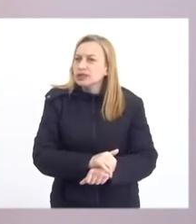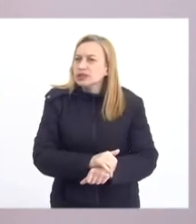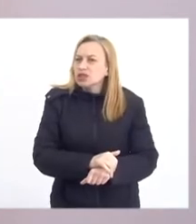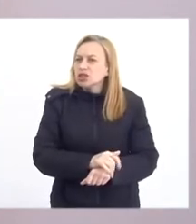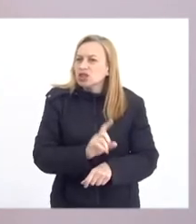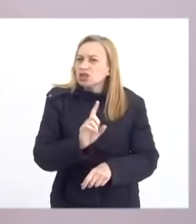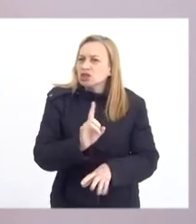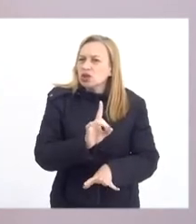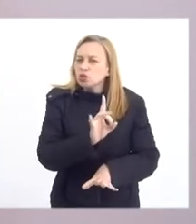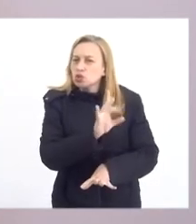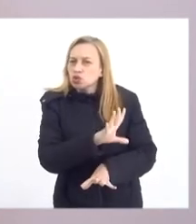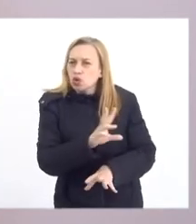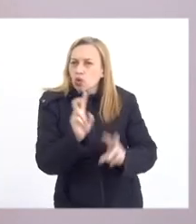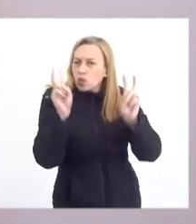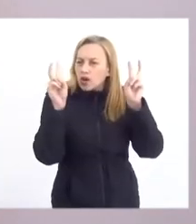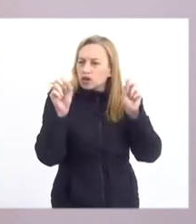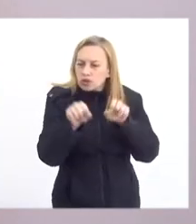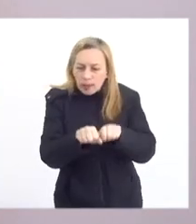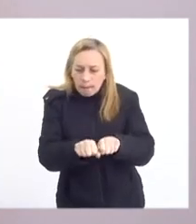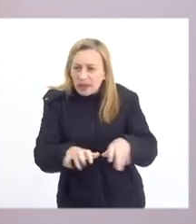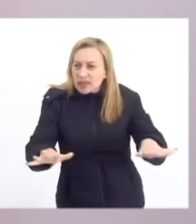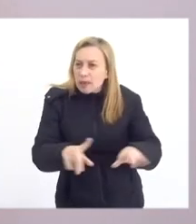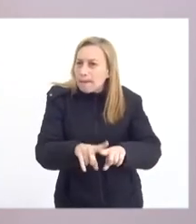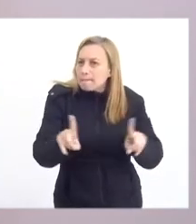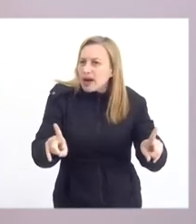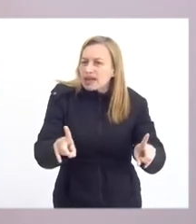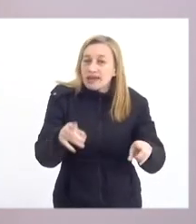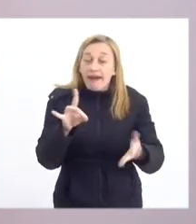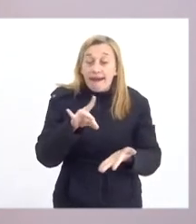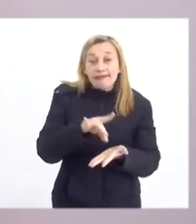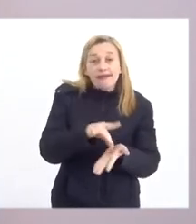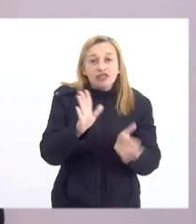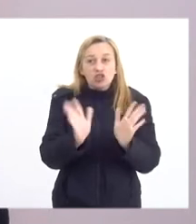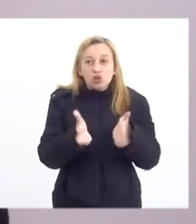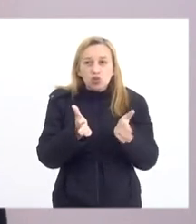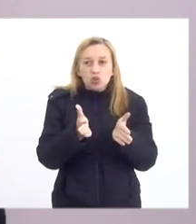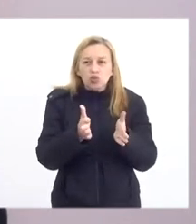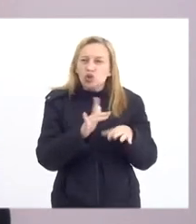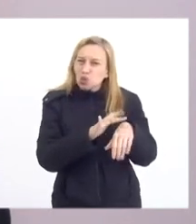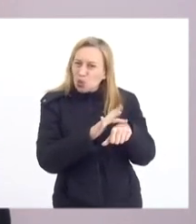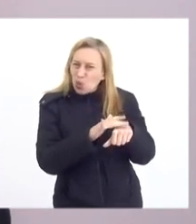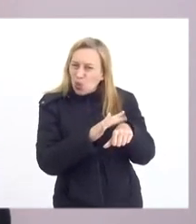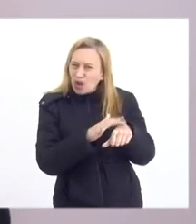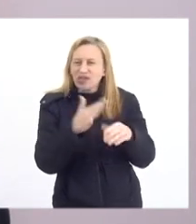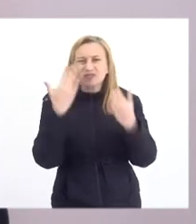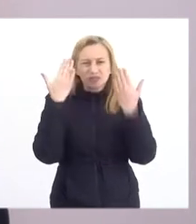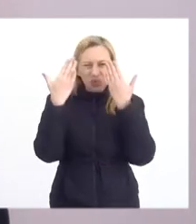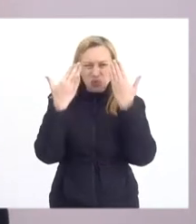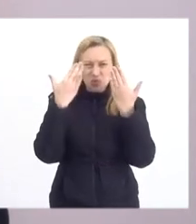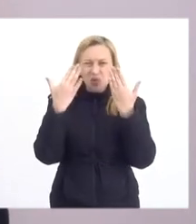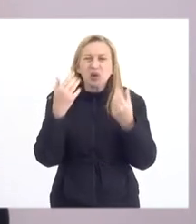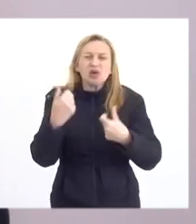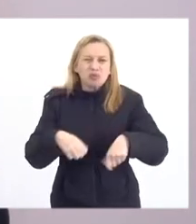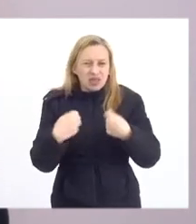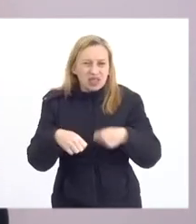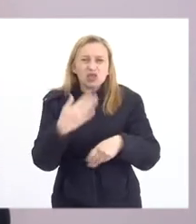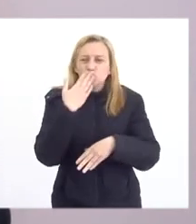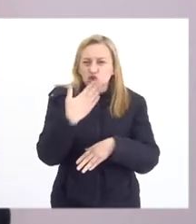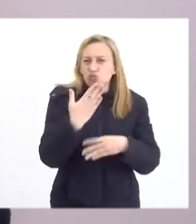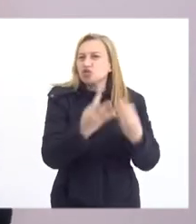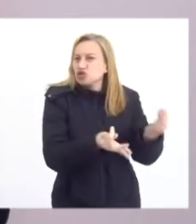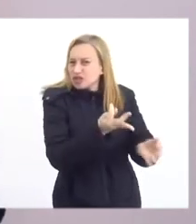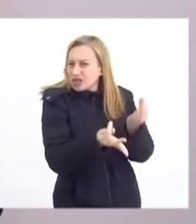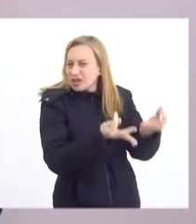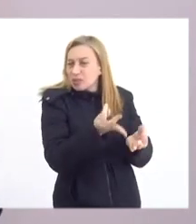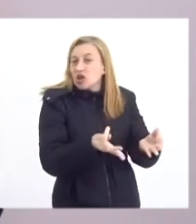não só por conta da questão pandêmica, mas uma questão da realidade hoje, está doente psicologicamente, precisando desse tipo de tratamento.